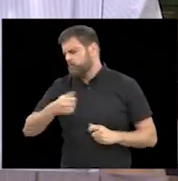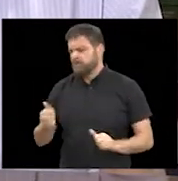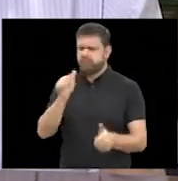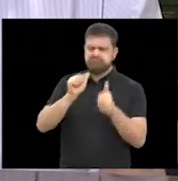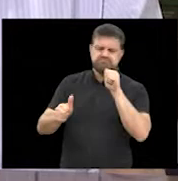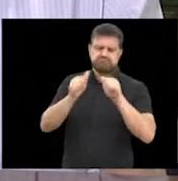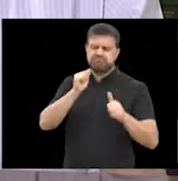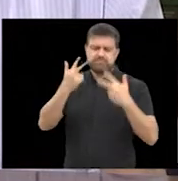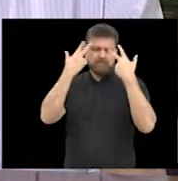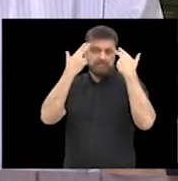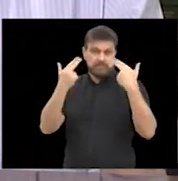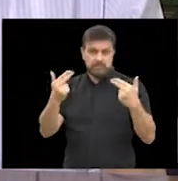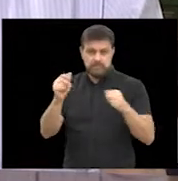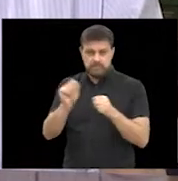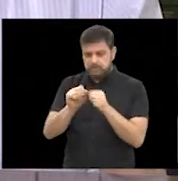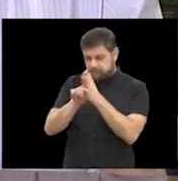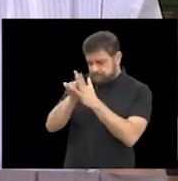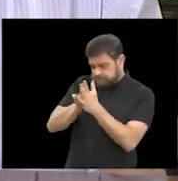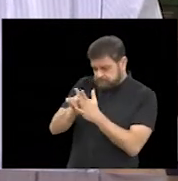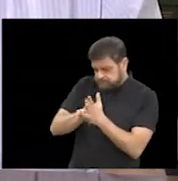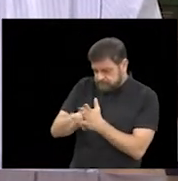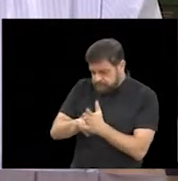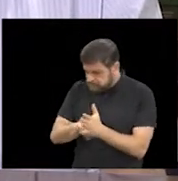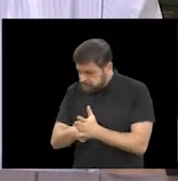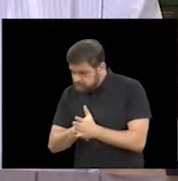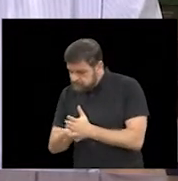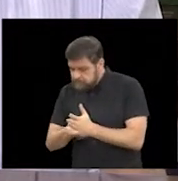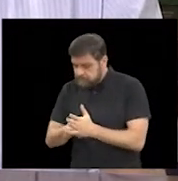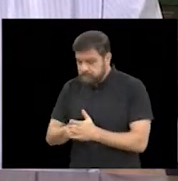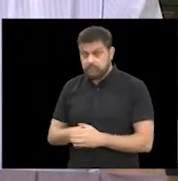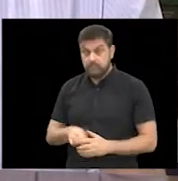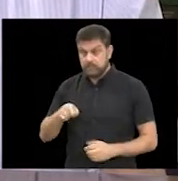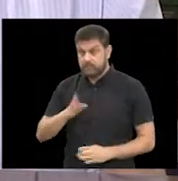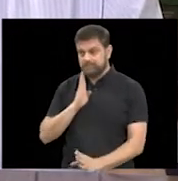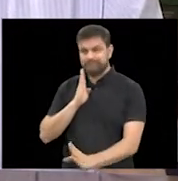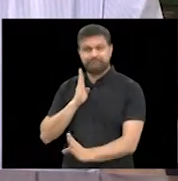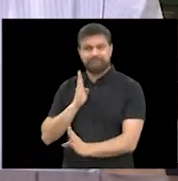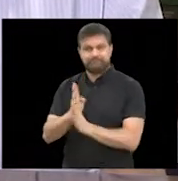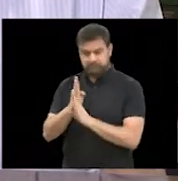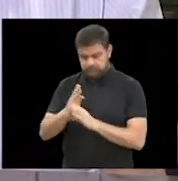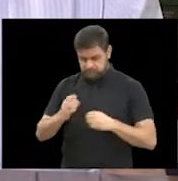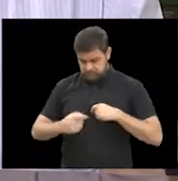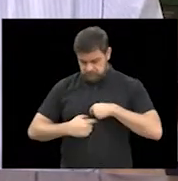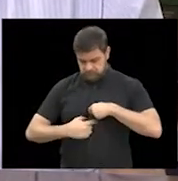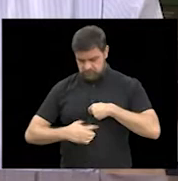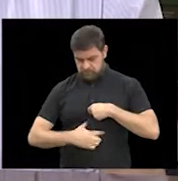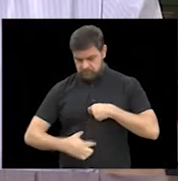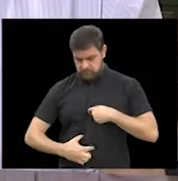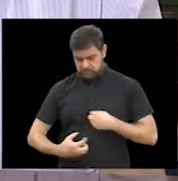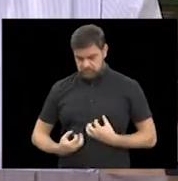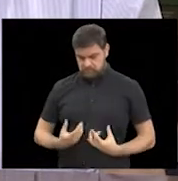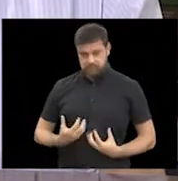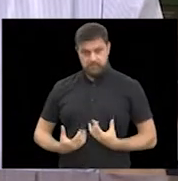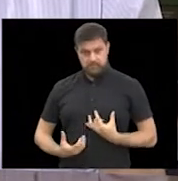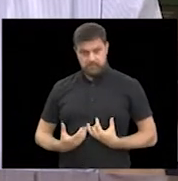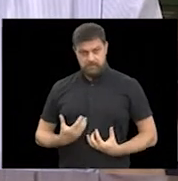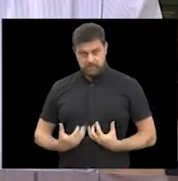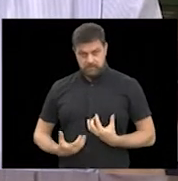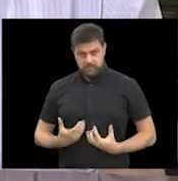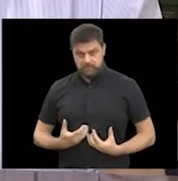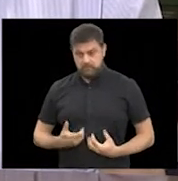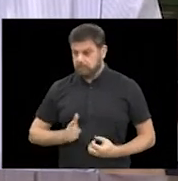tudo e fizeram um exame endoscópico com biópsias para detectar o que tinha dentro do estômago,